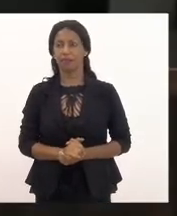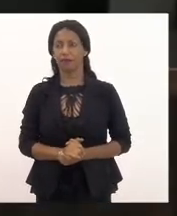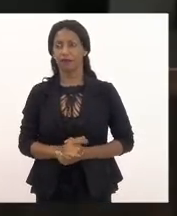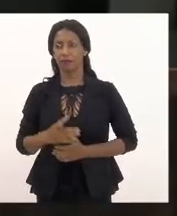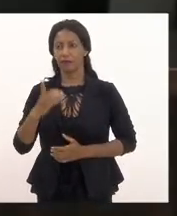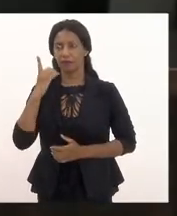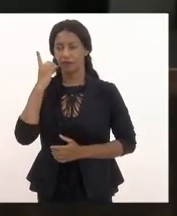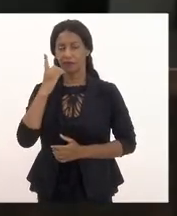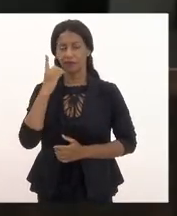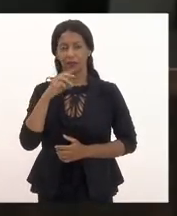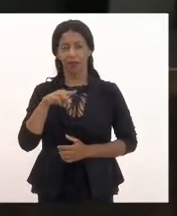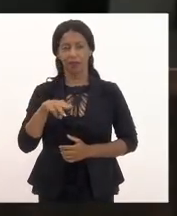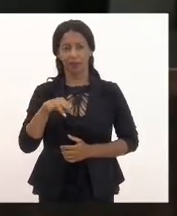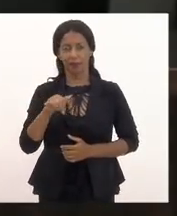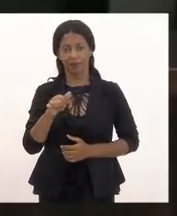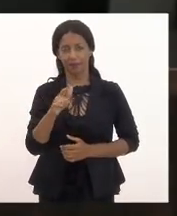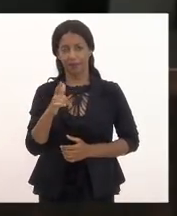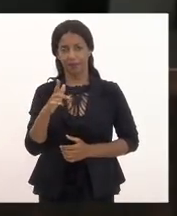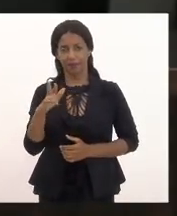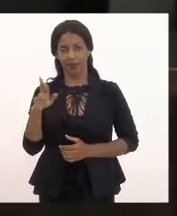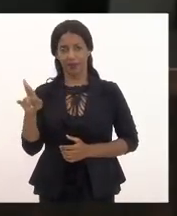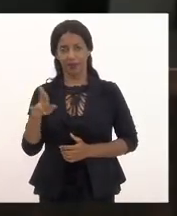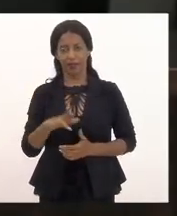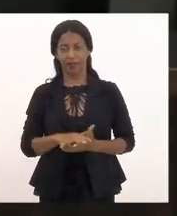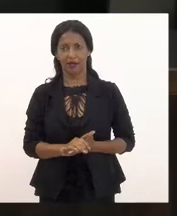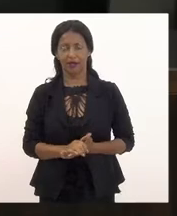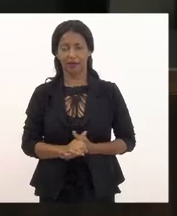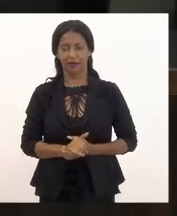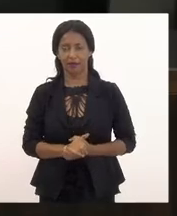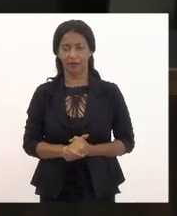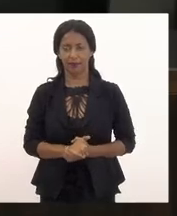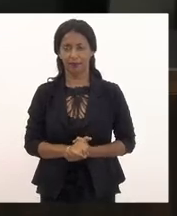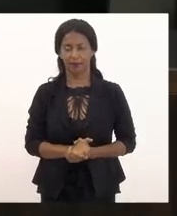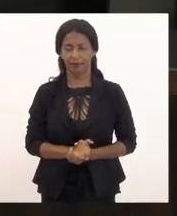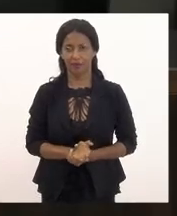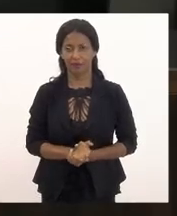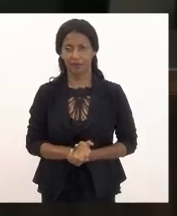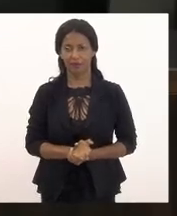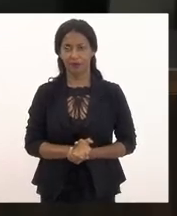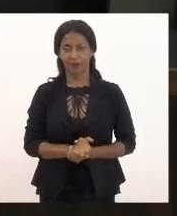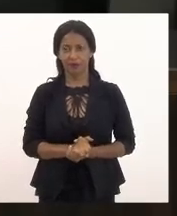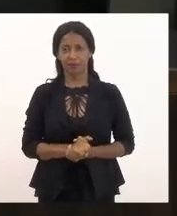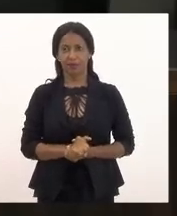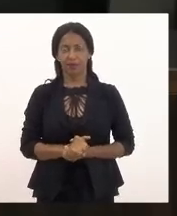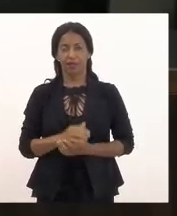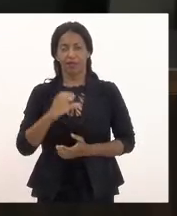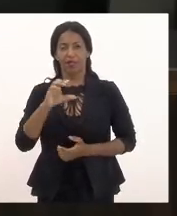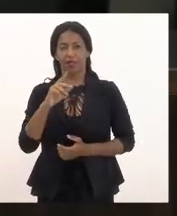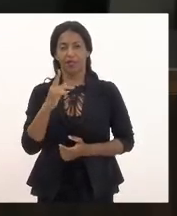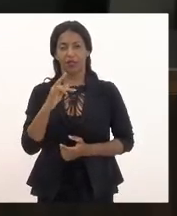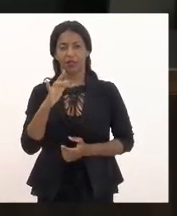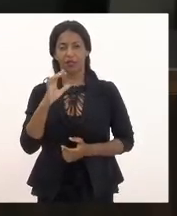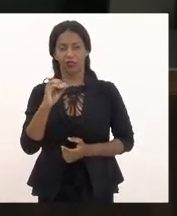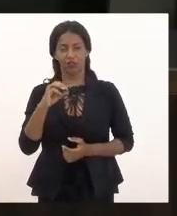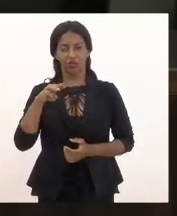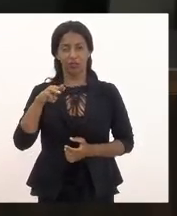Deputado Marcos Miller. Deputado Marcos Miller. Deputado Chico Machado.